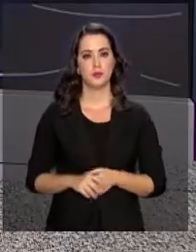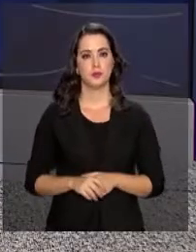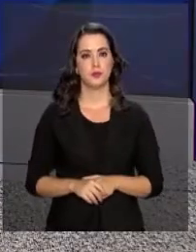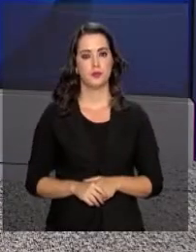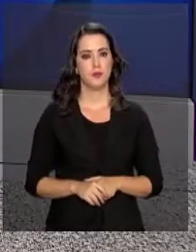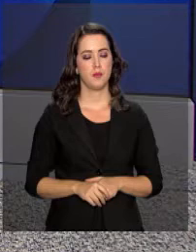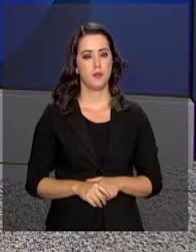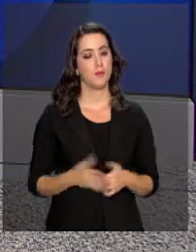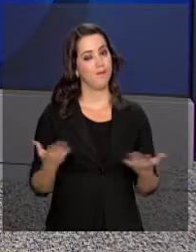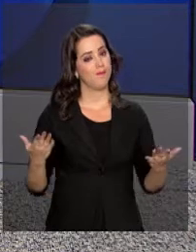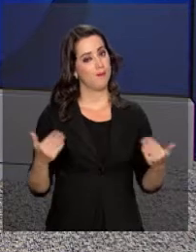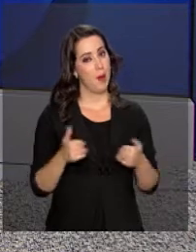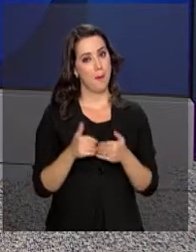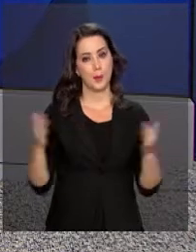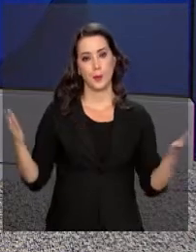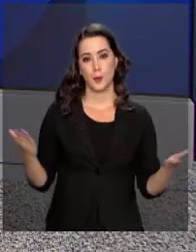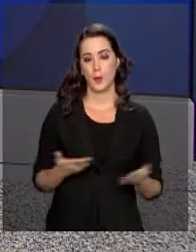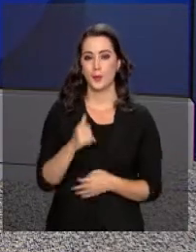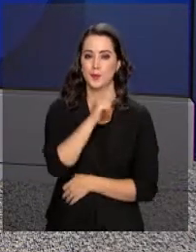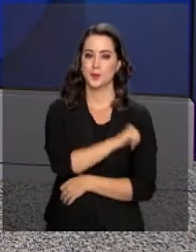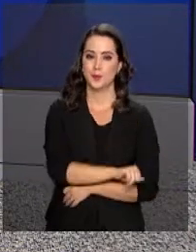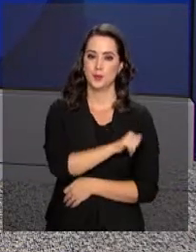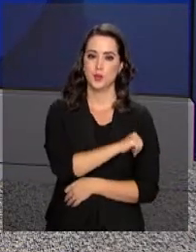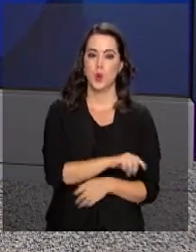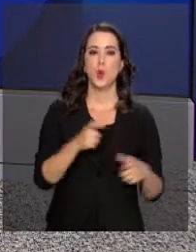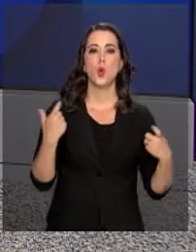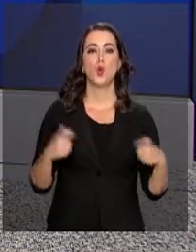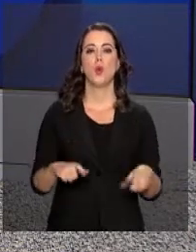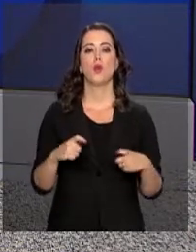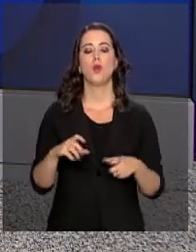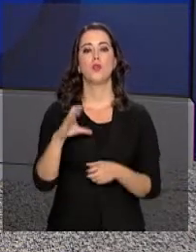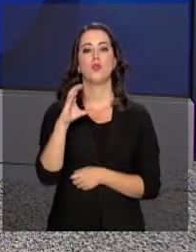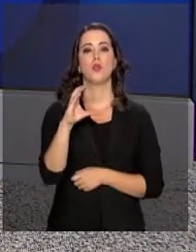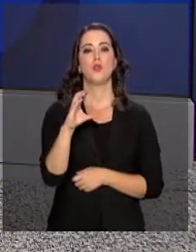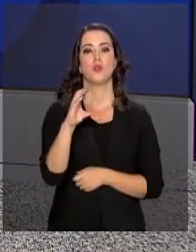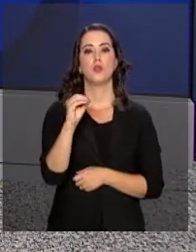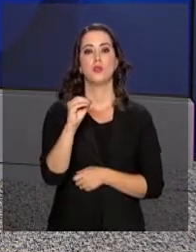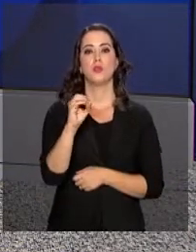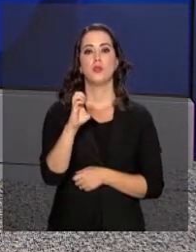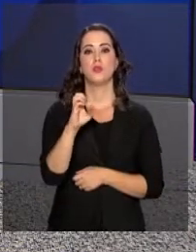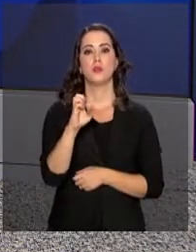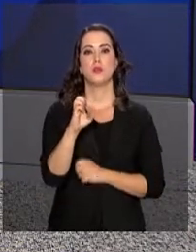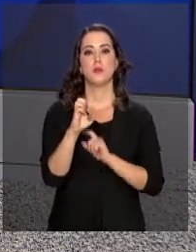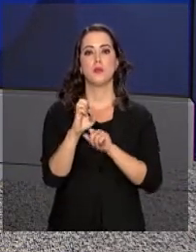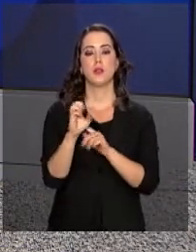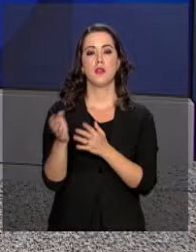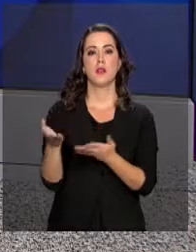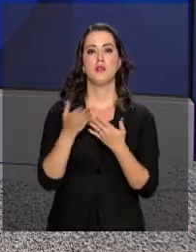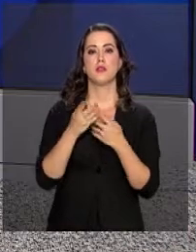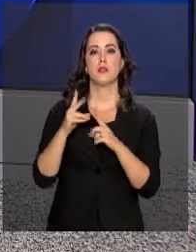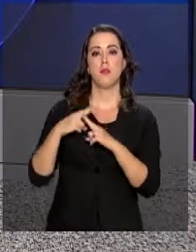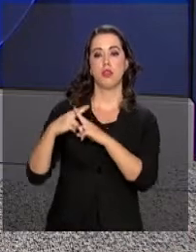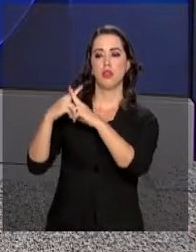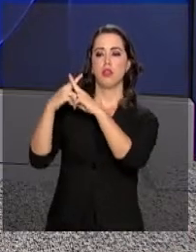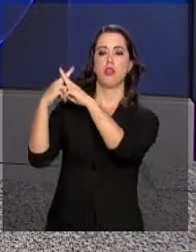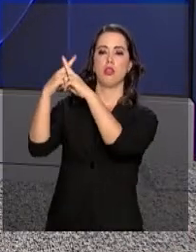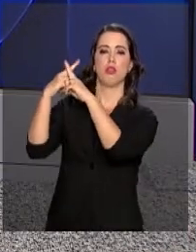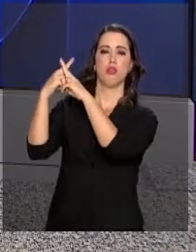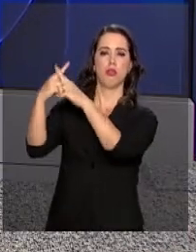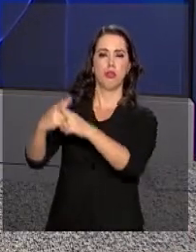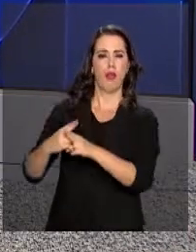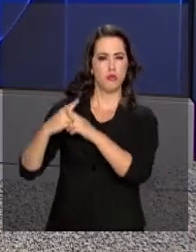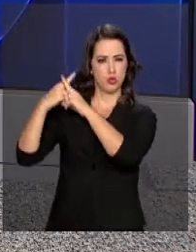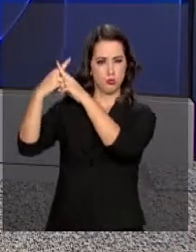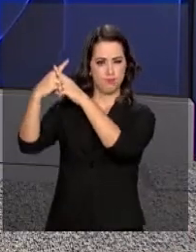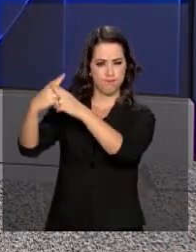e foi inaugurado hoje no rio de janeiro o centro de operações espaciais que recebe informações do satélite geoestacionário brasileiro